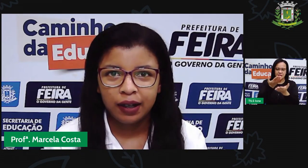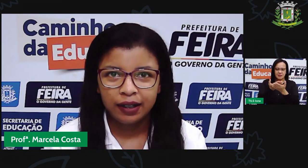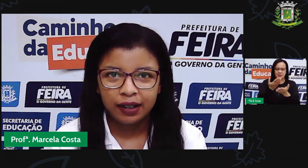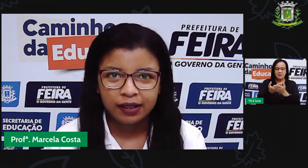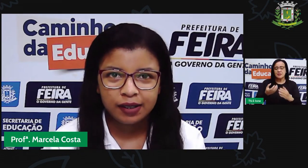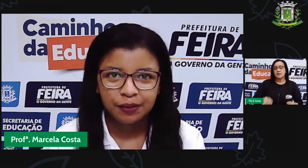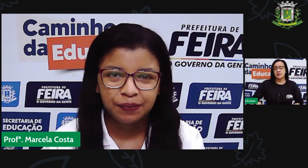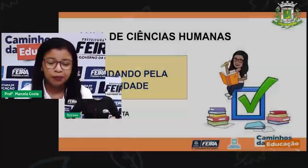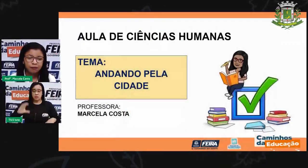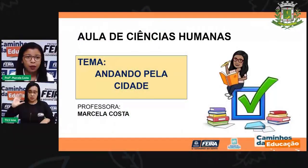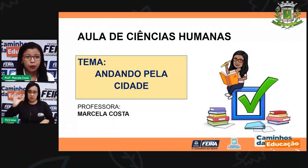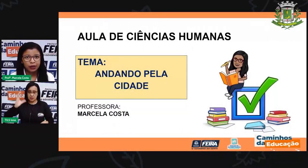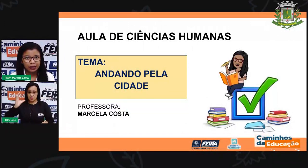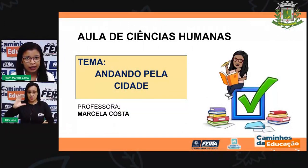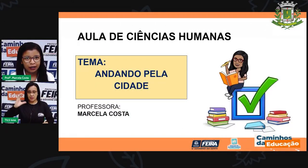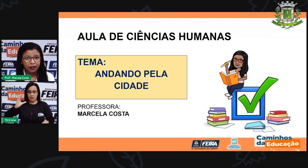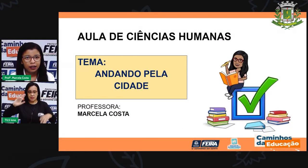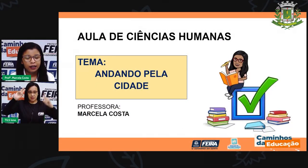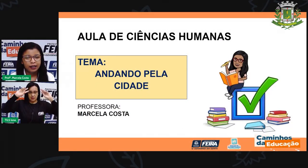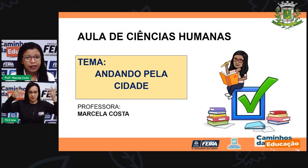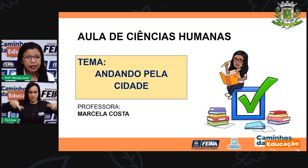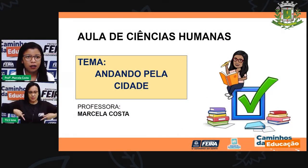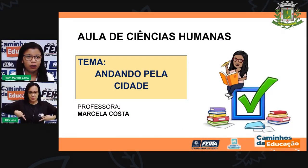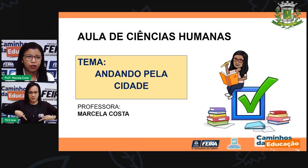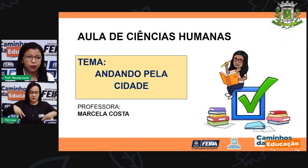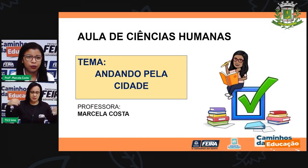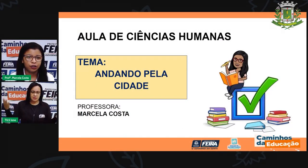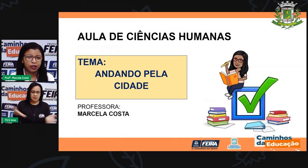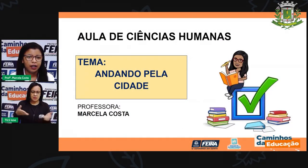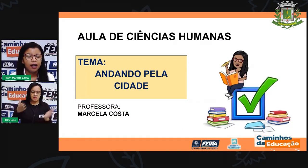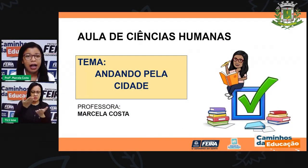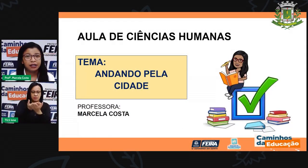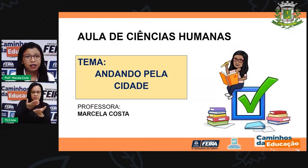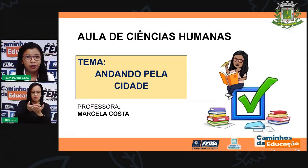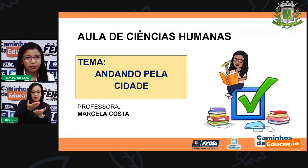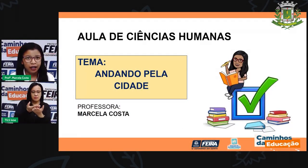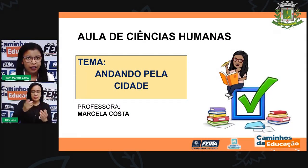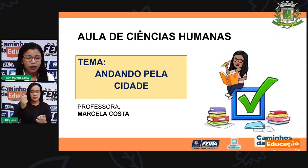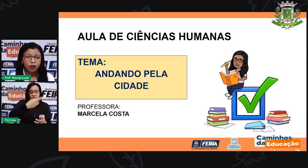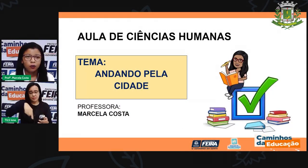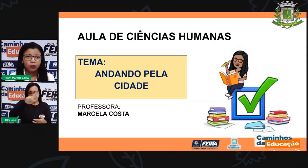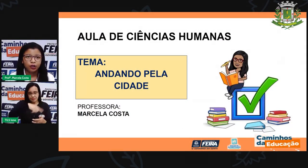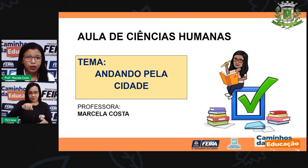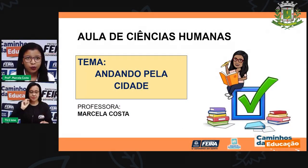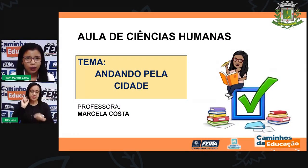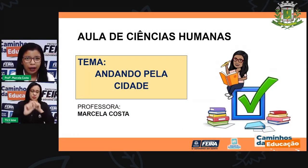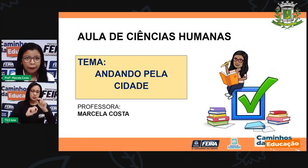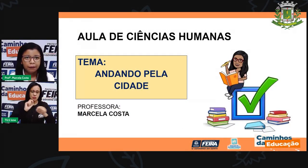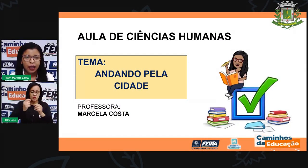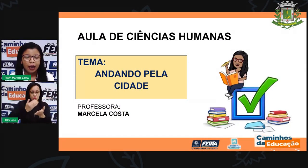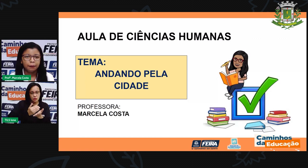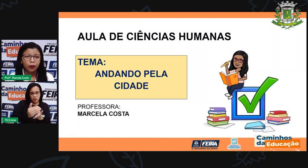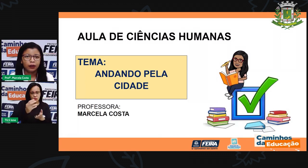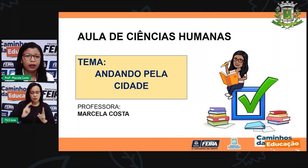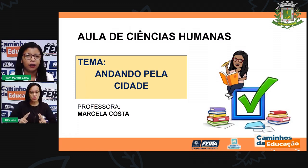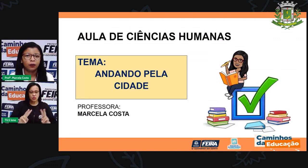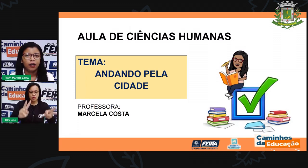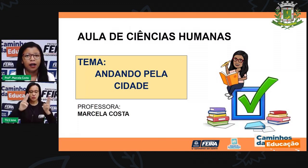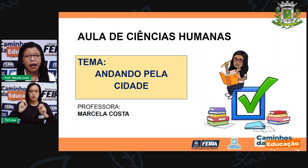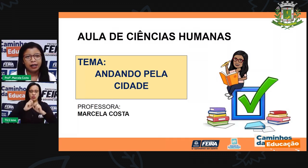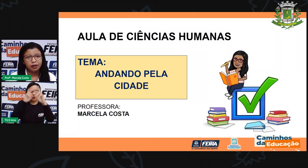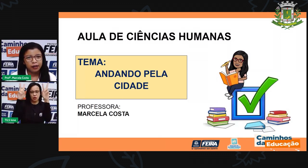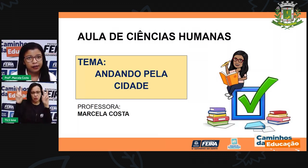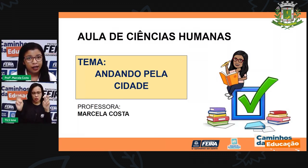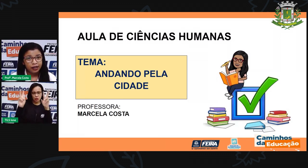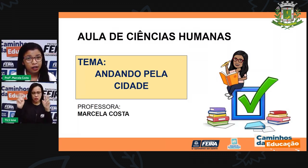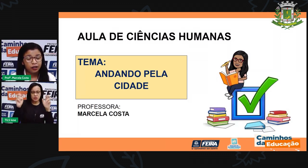humanas. Pois é, e nessa aula de hoje, a gente vai continuar abordando